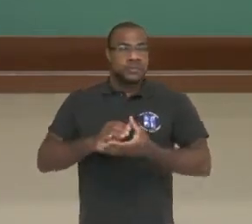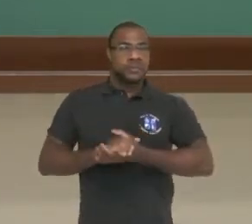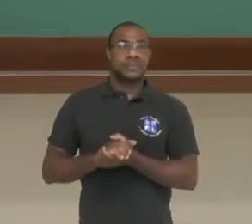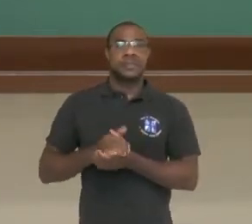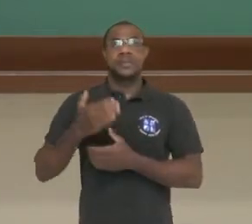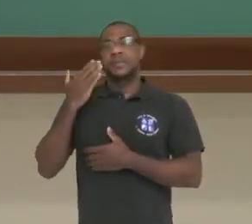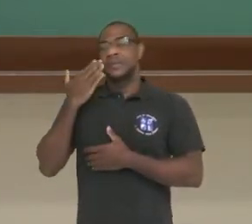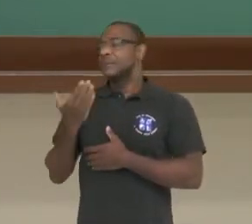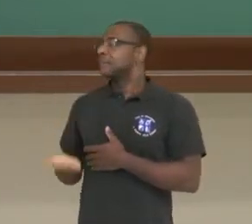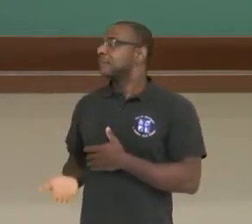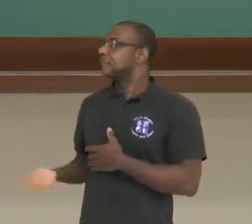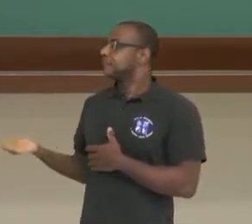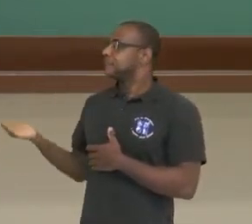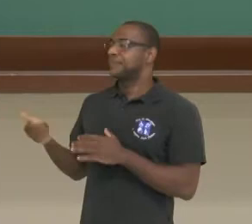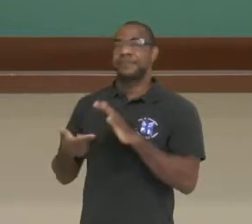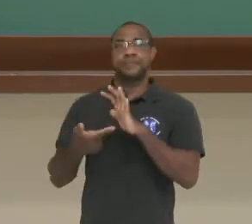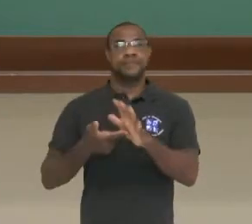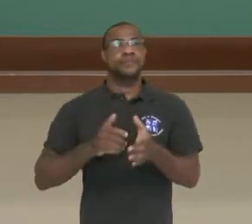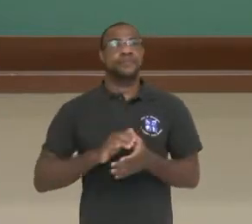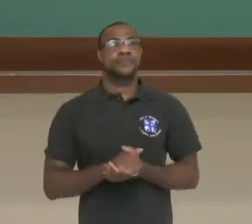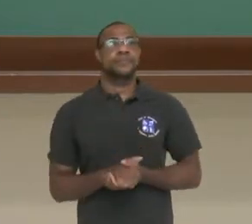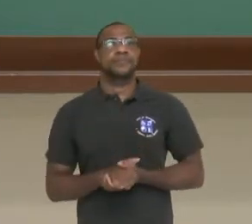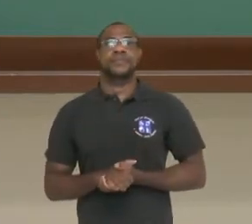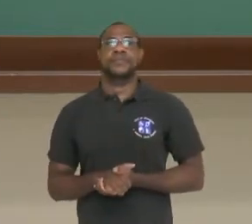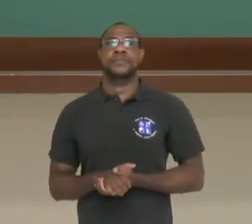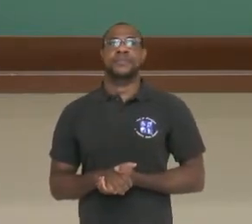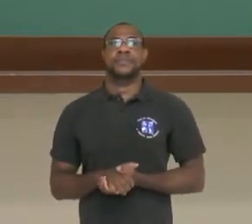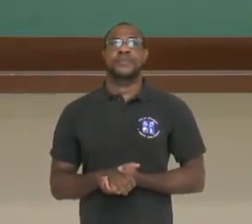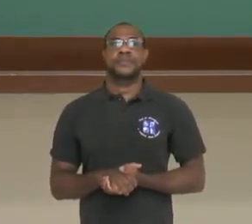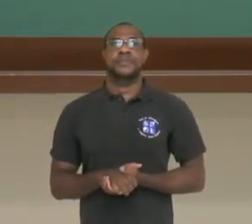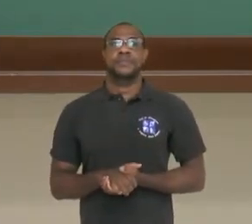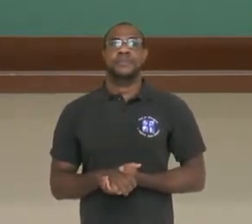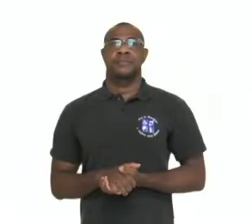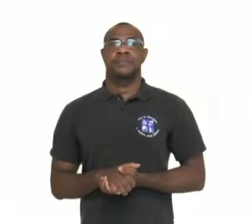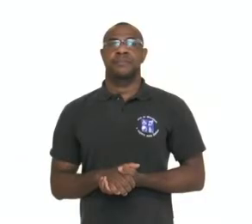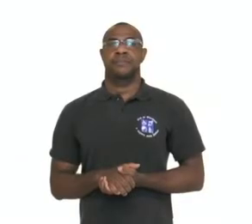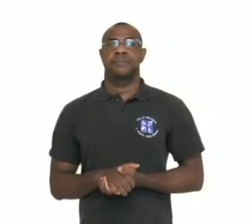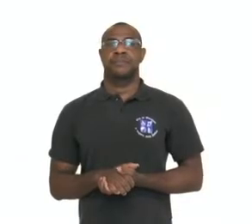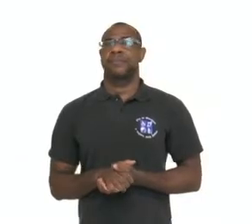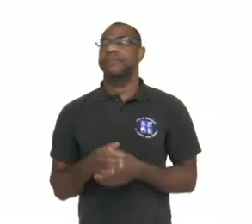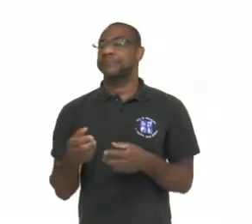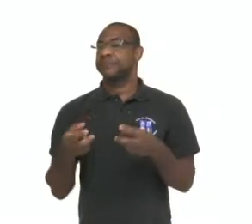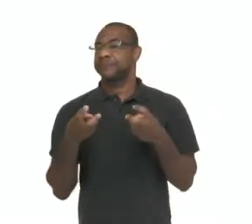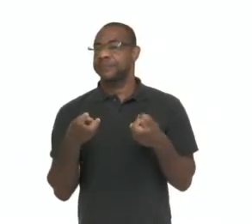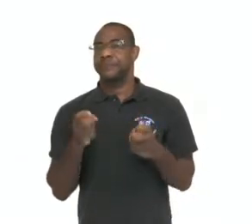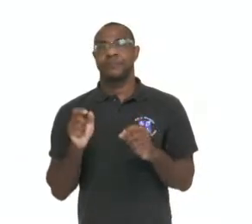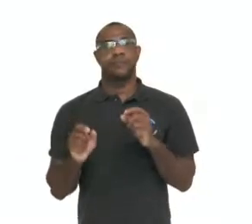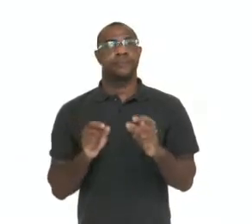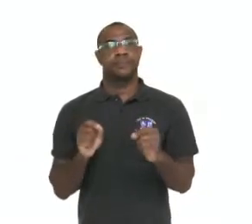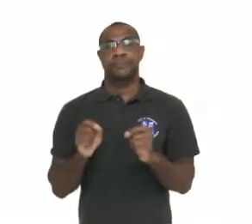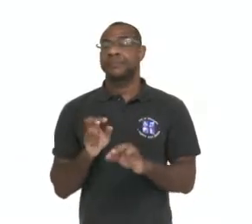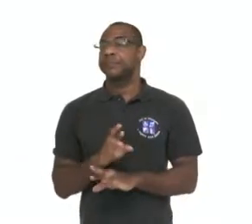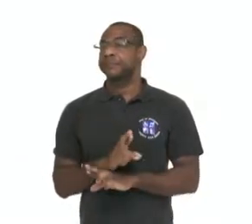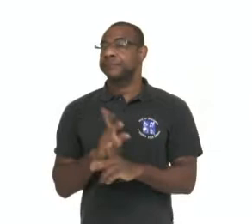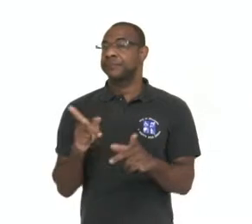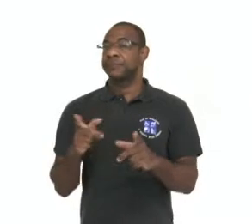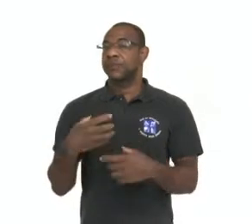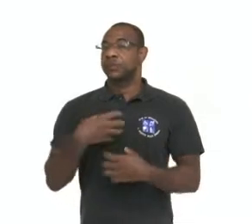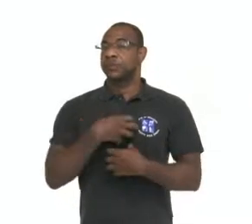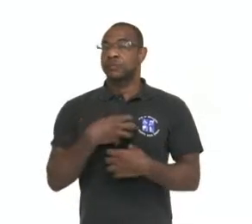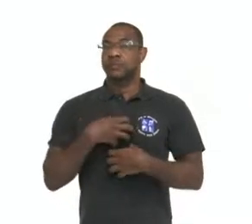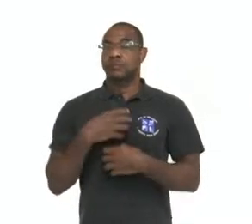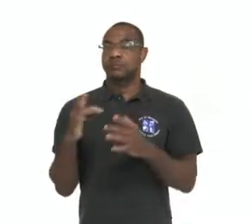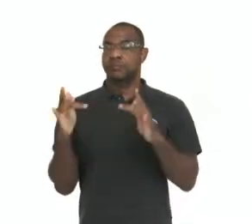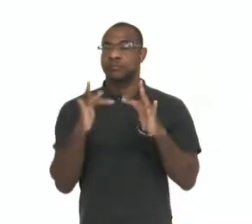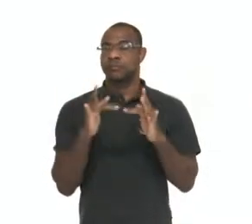conosco. Vou apresentar para vocês o objetivo desta aula. Identificar, analisar diferentes formas de